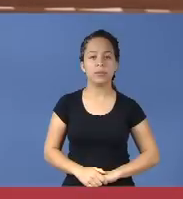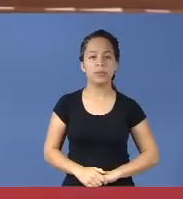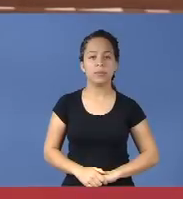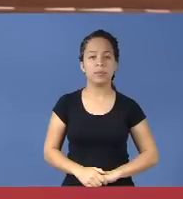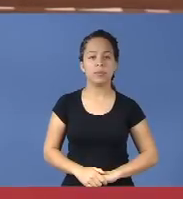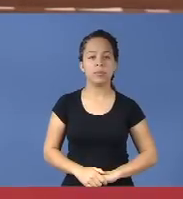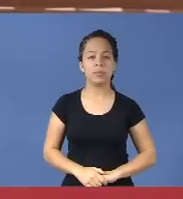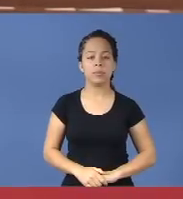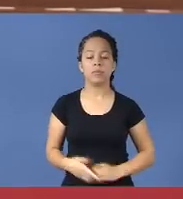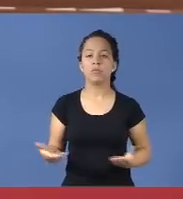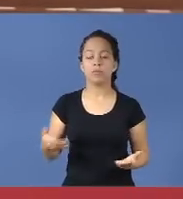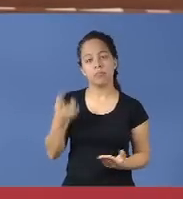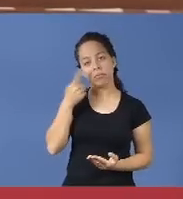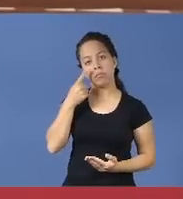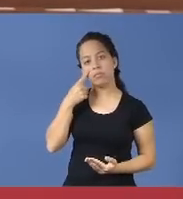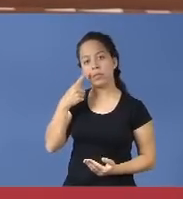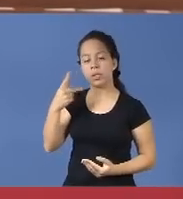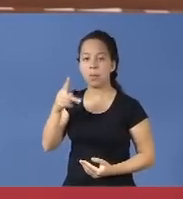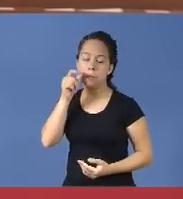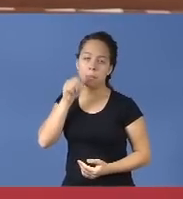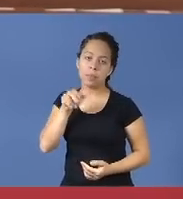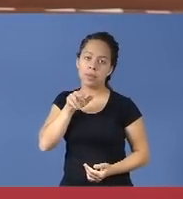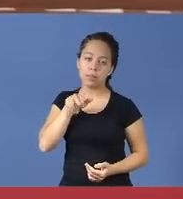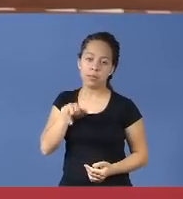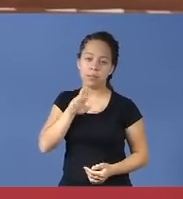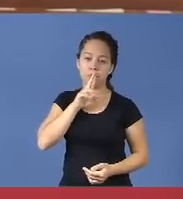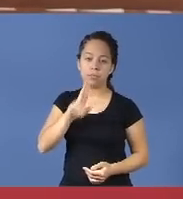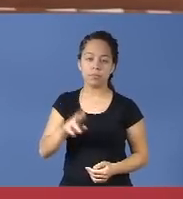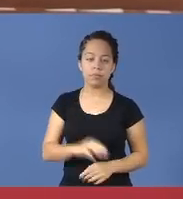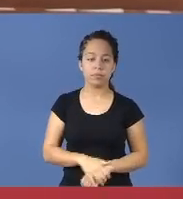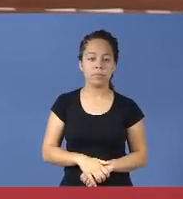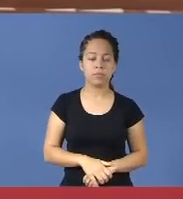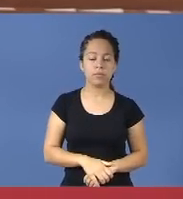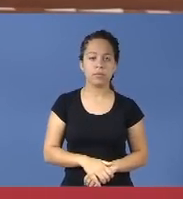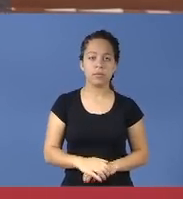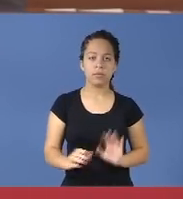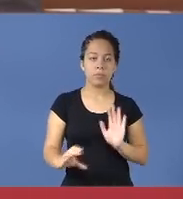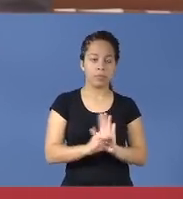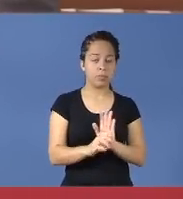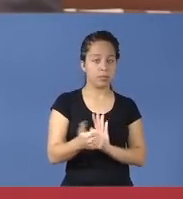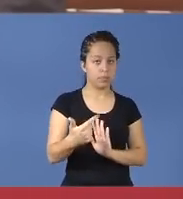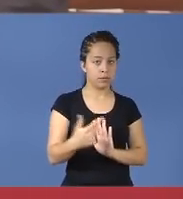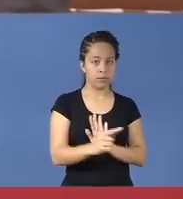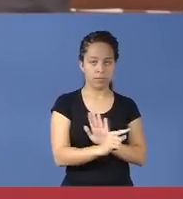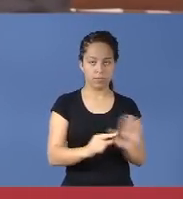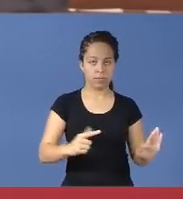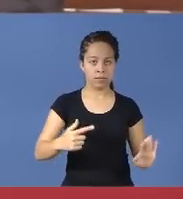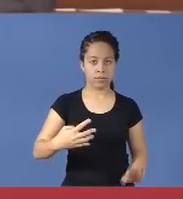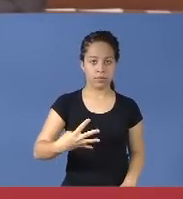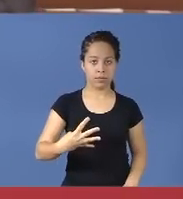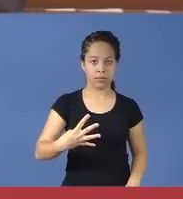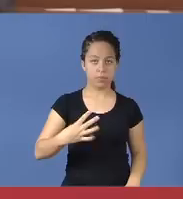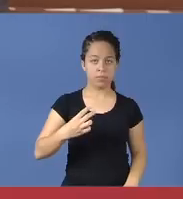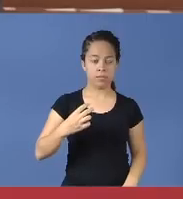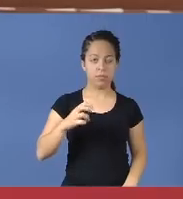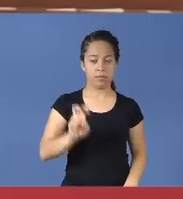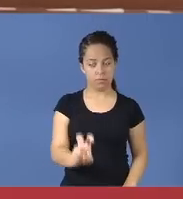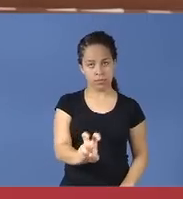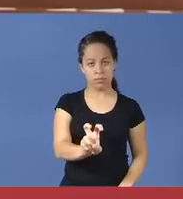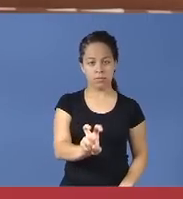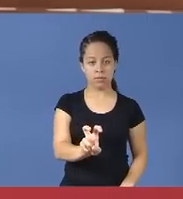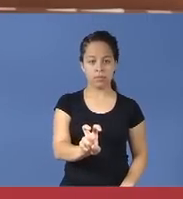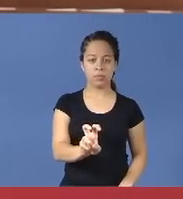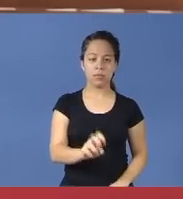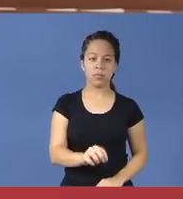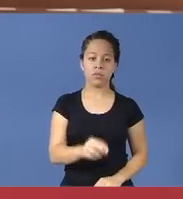boa a resposta da irmã. 11:45. É 12 mesmo? 12:45. Ele falou em 43, né?